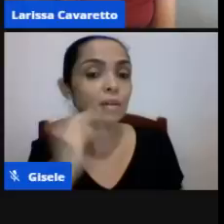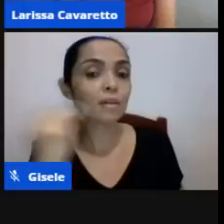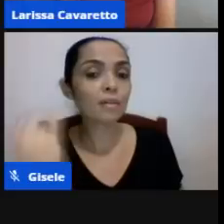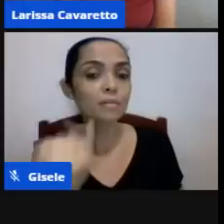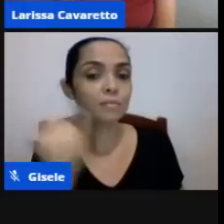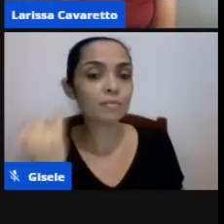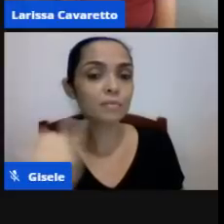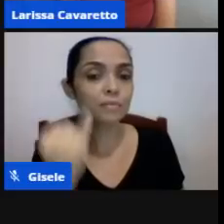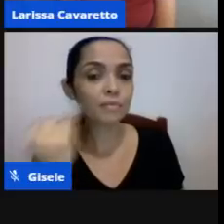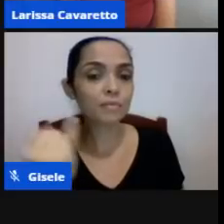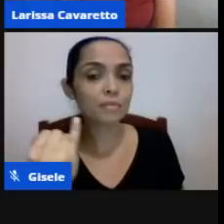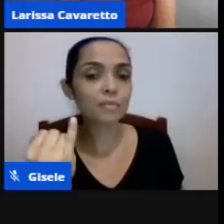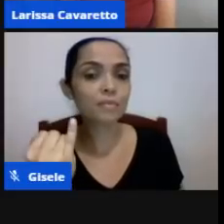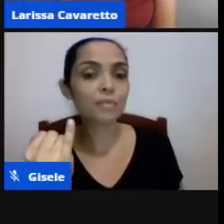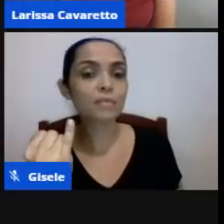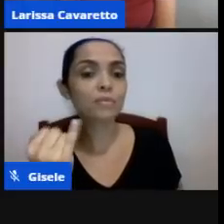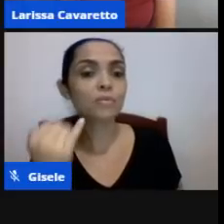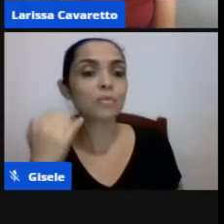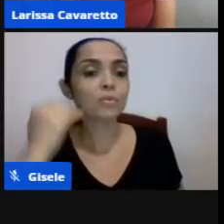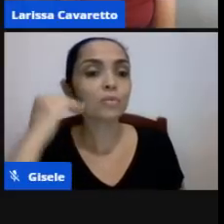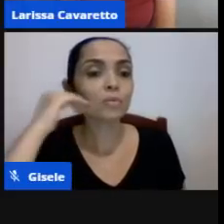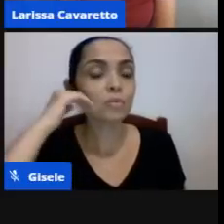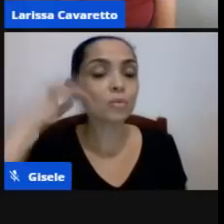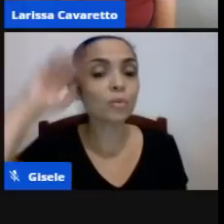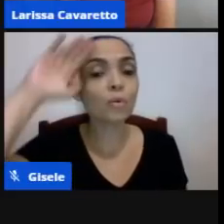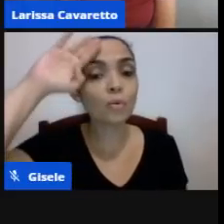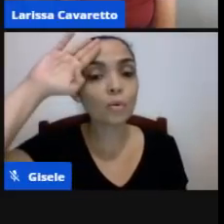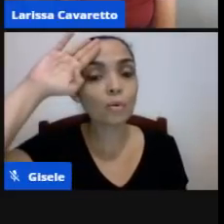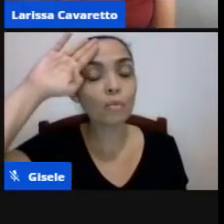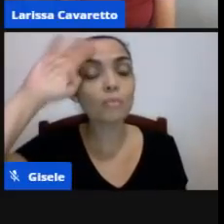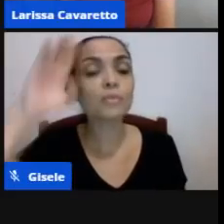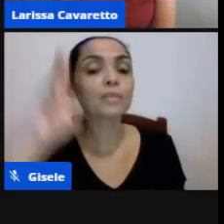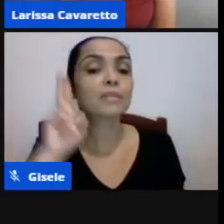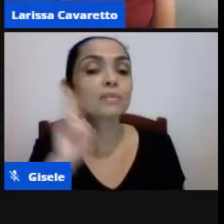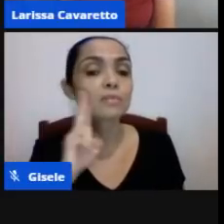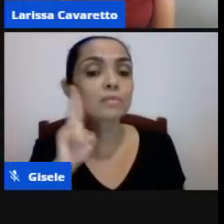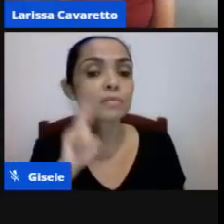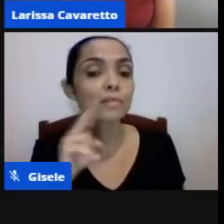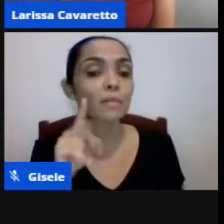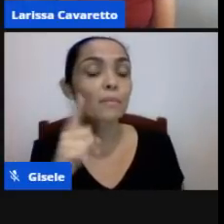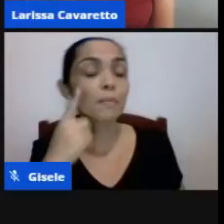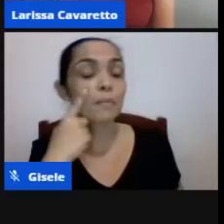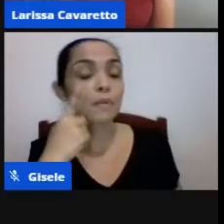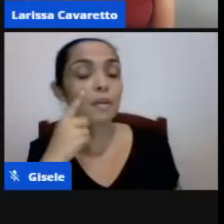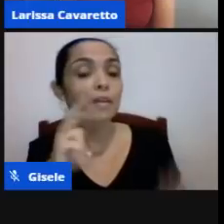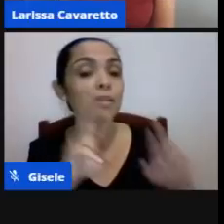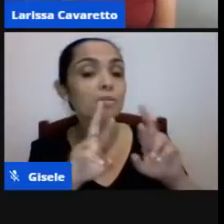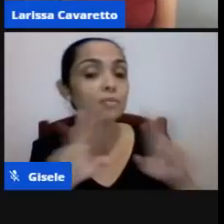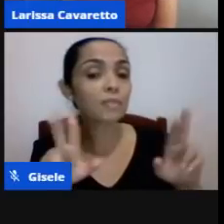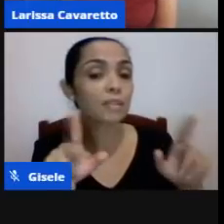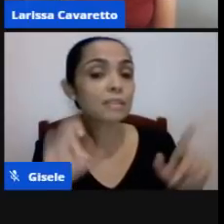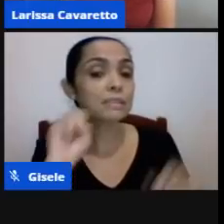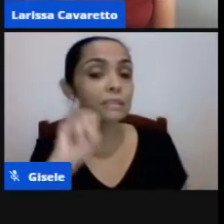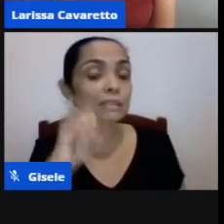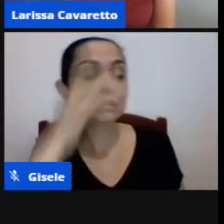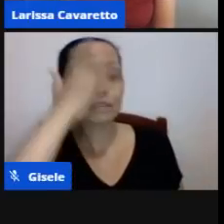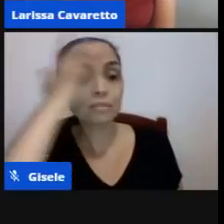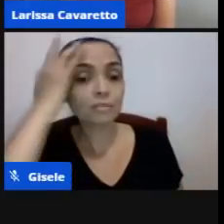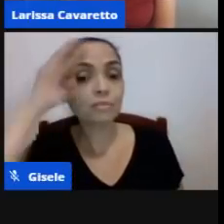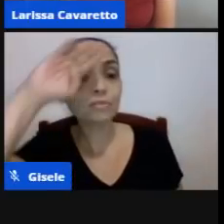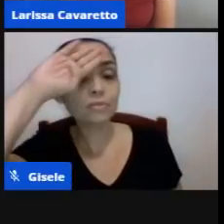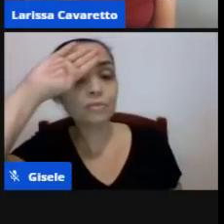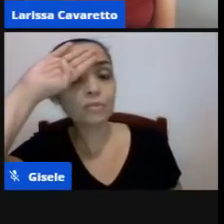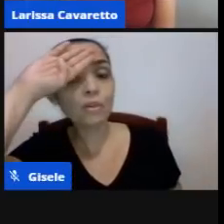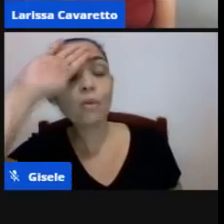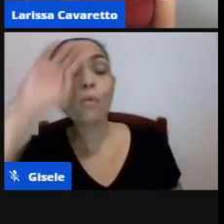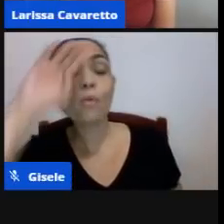o estado febril também, para poder diferenciar se a pessoa está com febre ou não. Além disso, é importante saber a